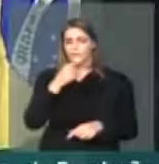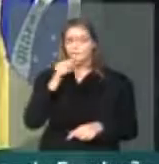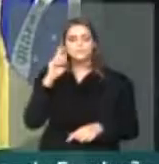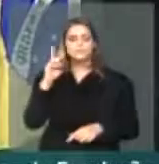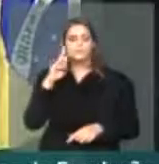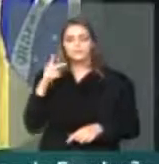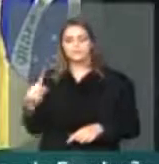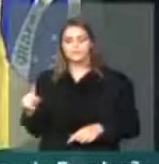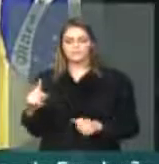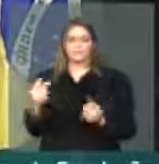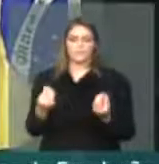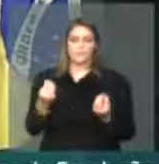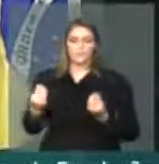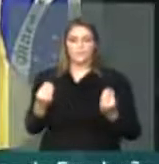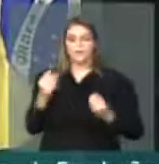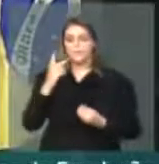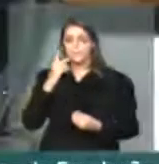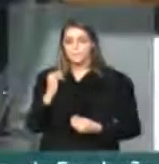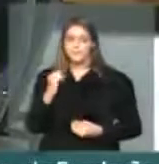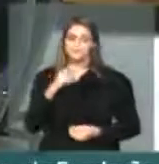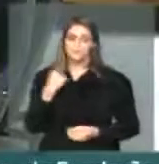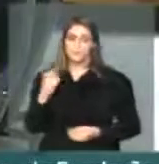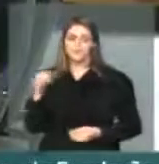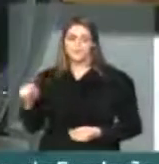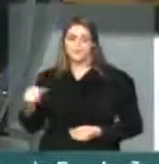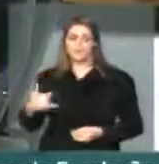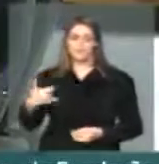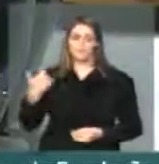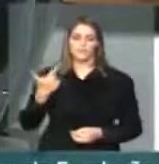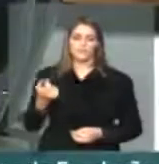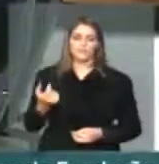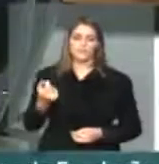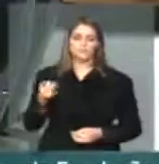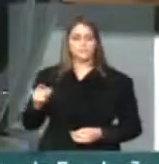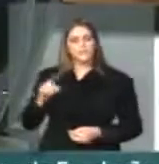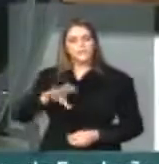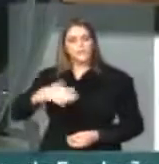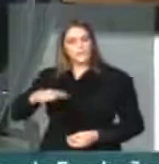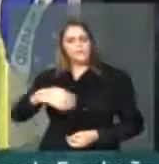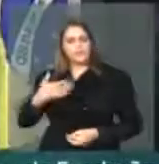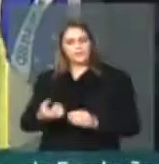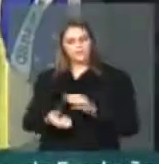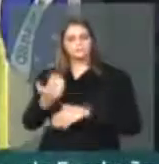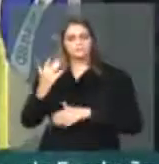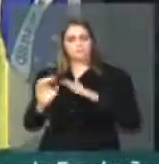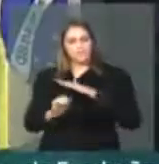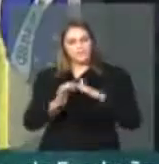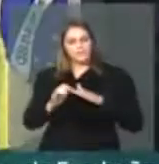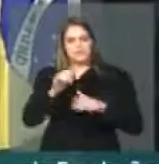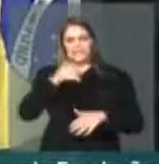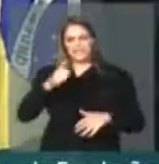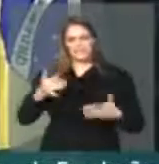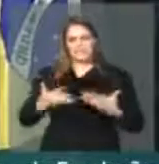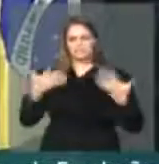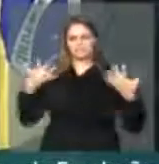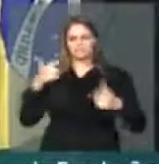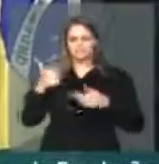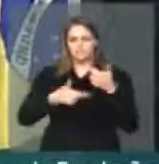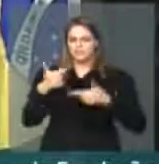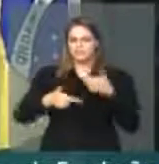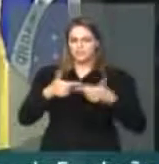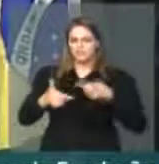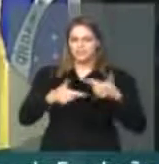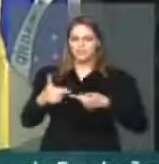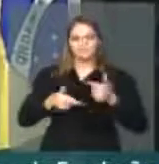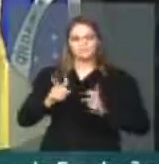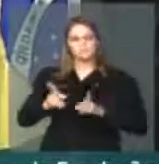21 anos, se transformou num exemplo de empreendedorismo. Foi um homem de visão que trabalhou com muita energia, com rápida